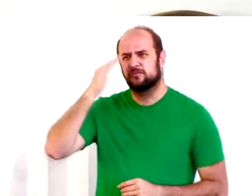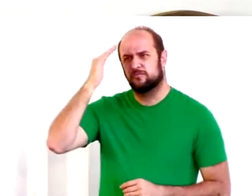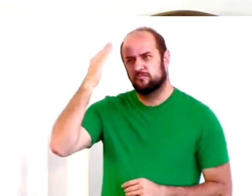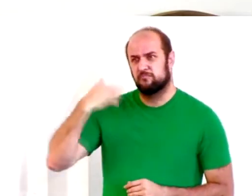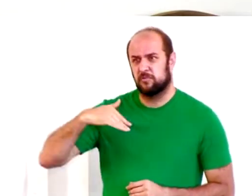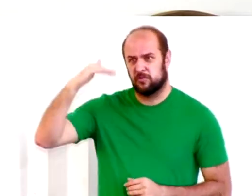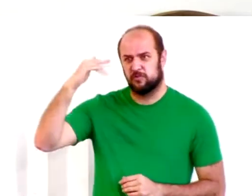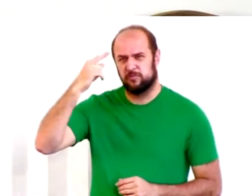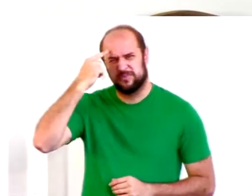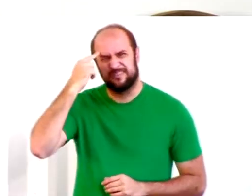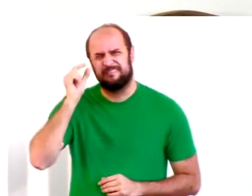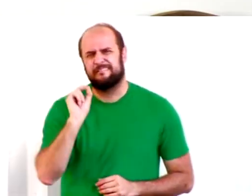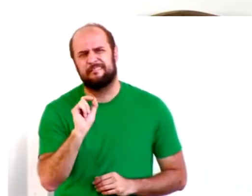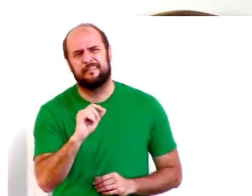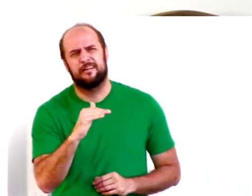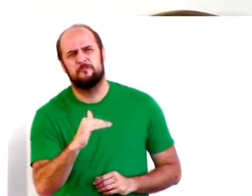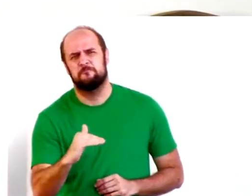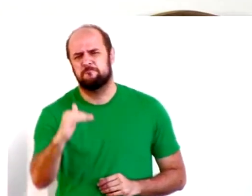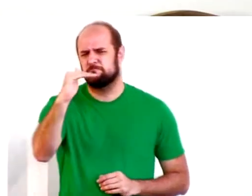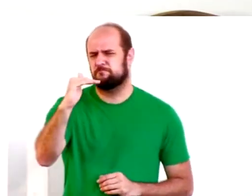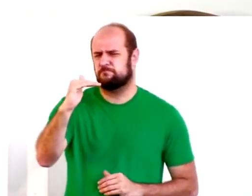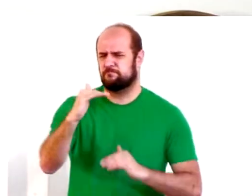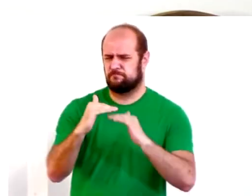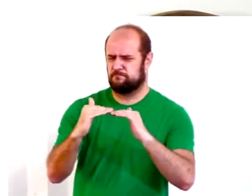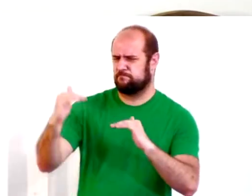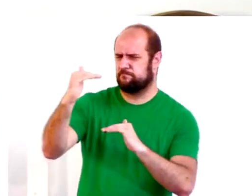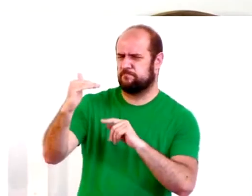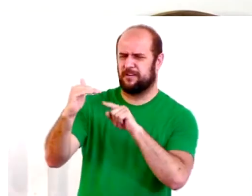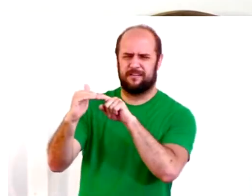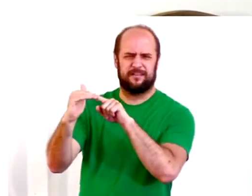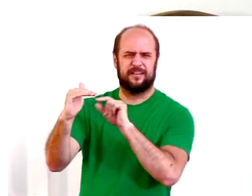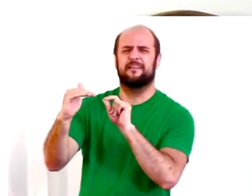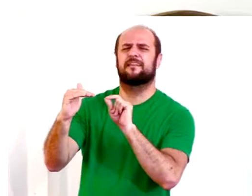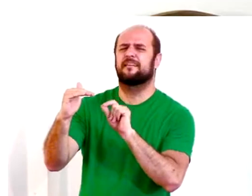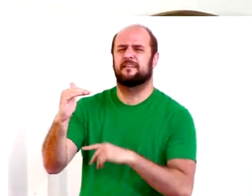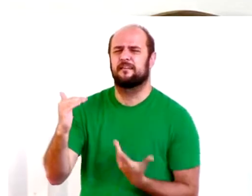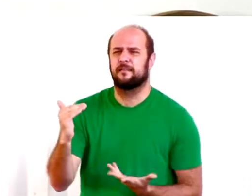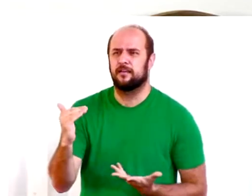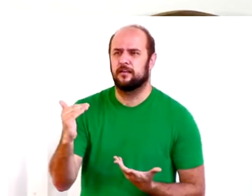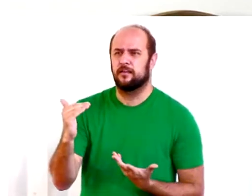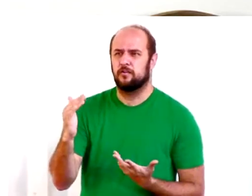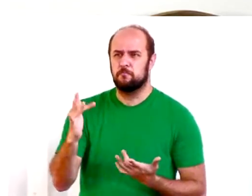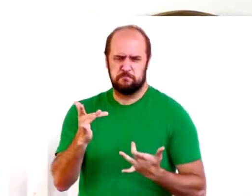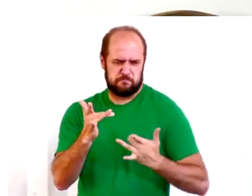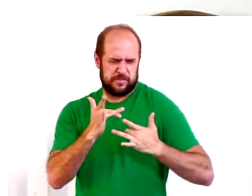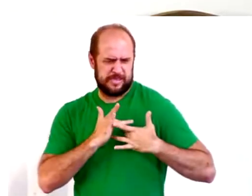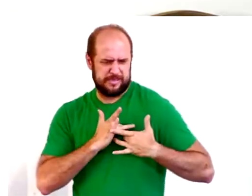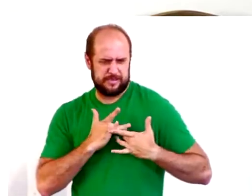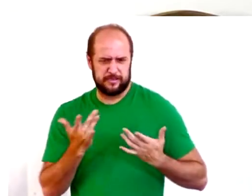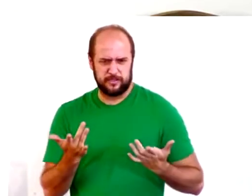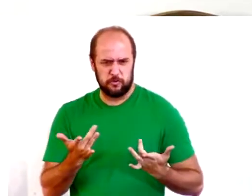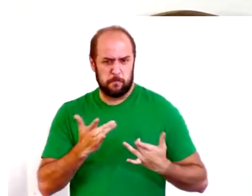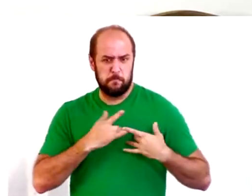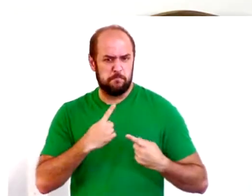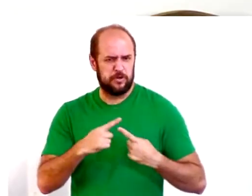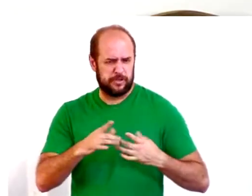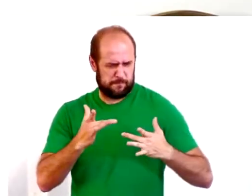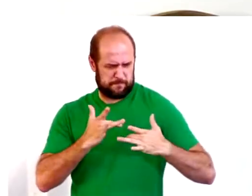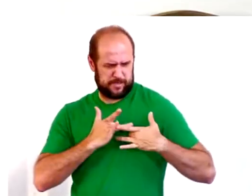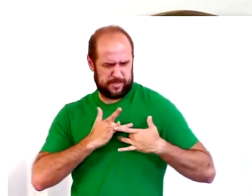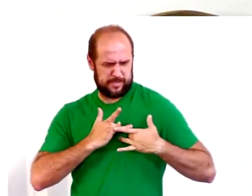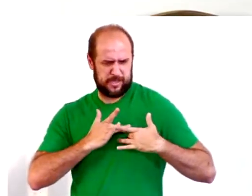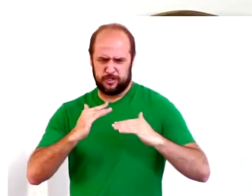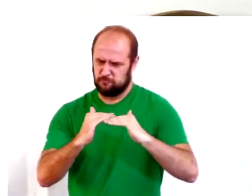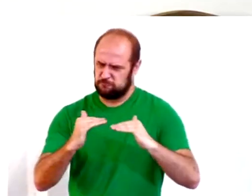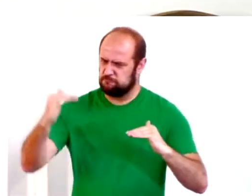frase quer dizer? O que será que essa frase está propondo? Por que piedade é uma prioridade